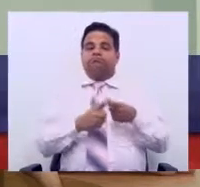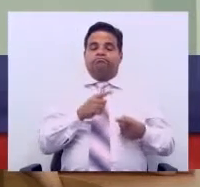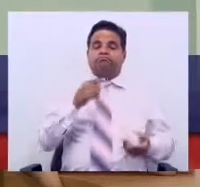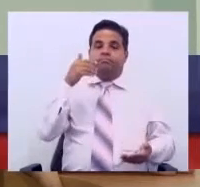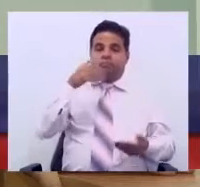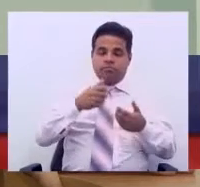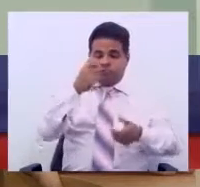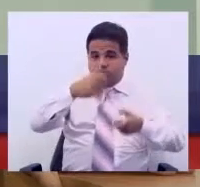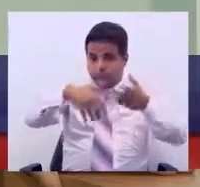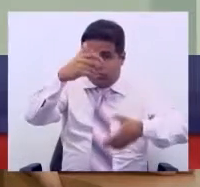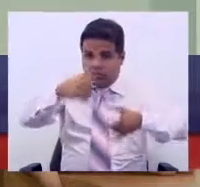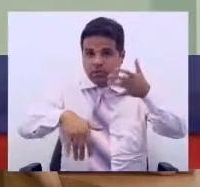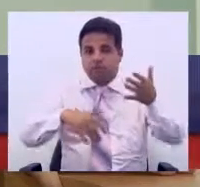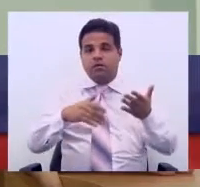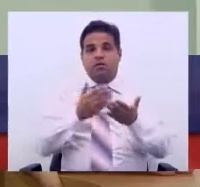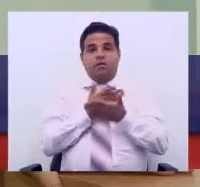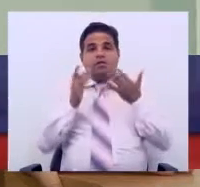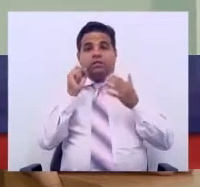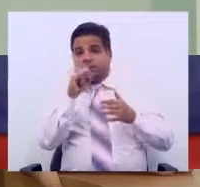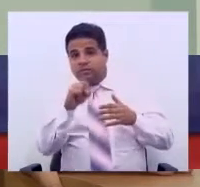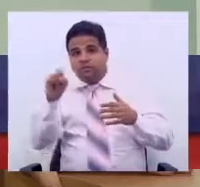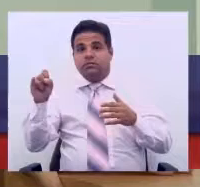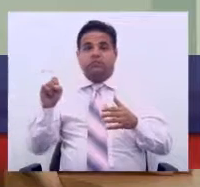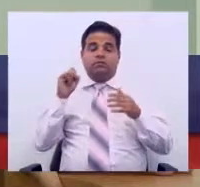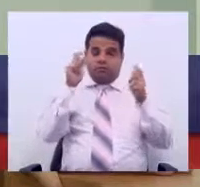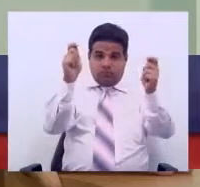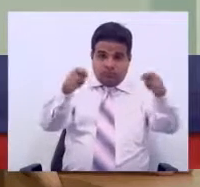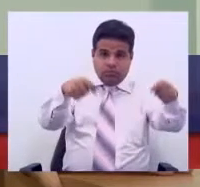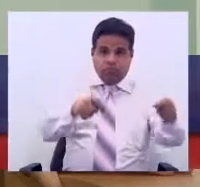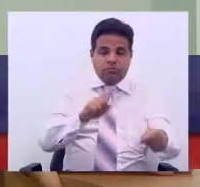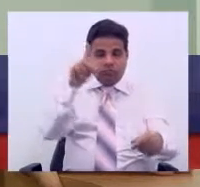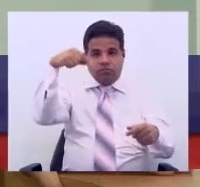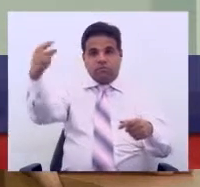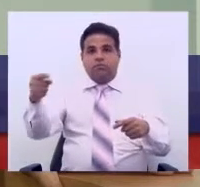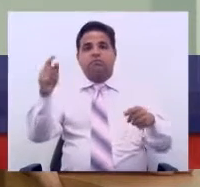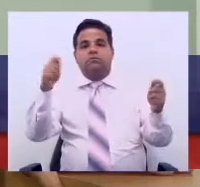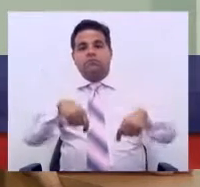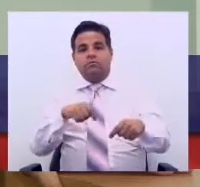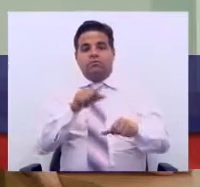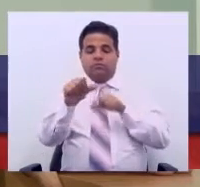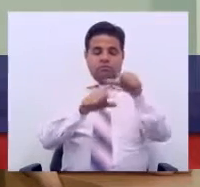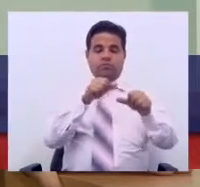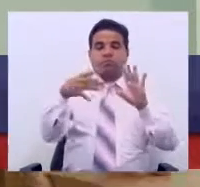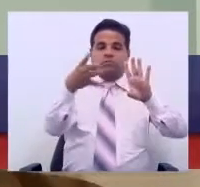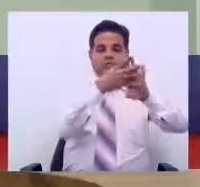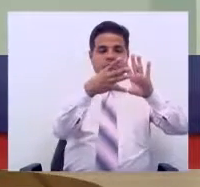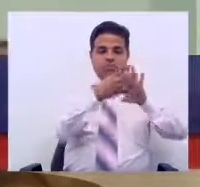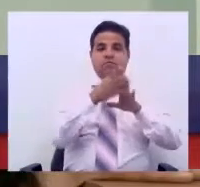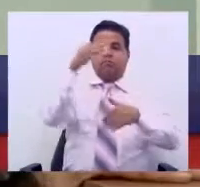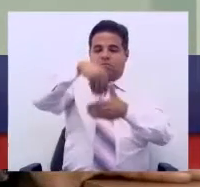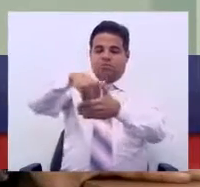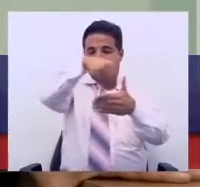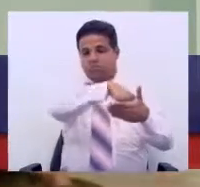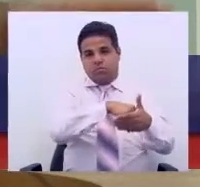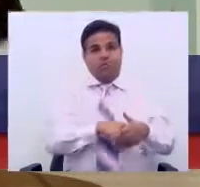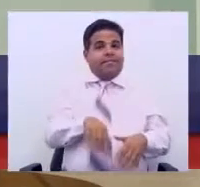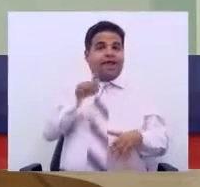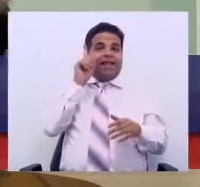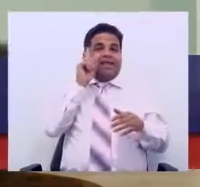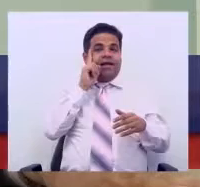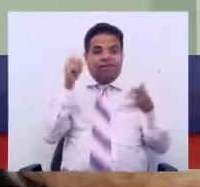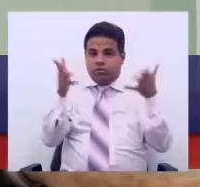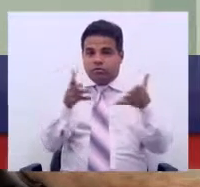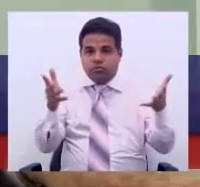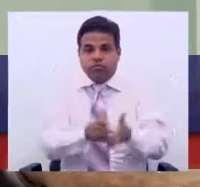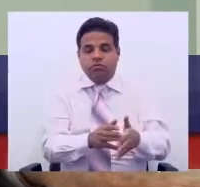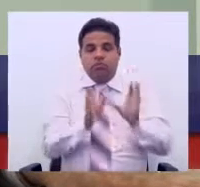algumas retificações e, se for o caso, Vossa Excelência poderá, para as próximas sessões, pautá-lo para votação. Mas, na data de hoje, a Comissão